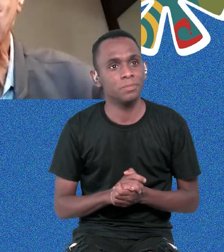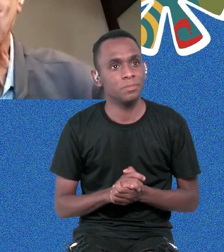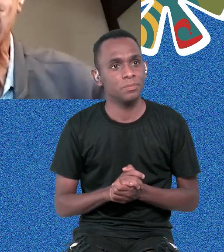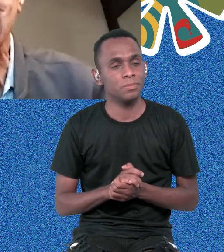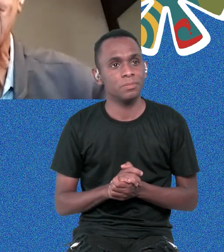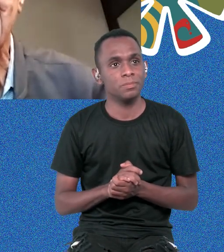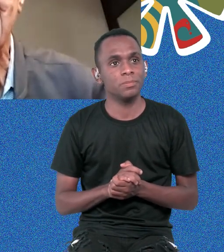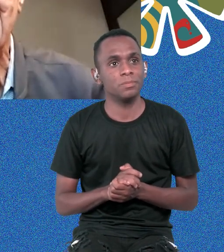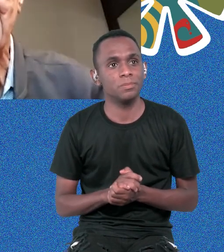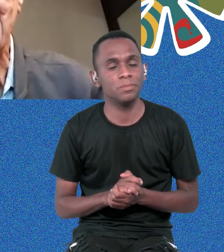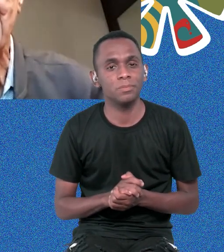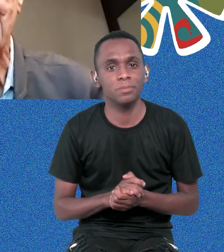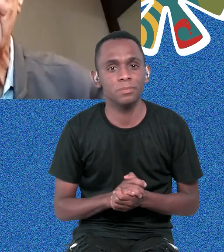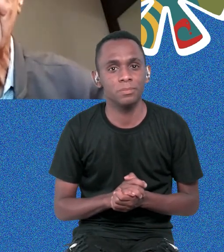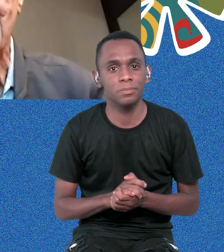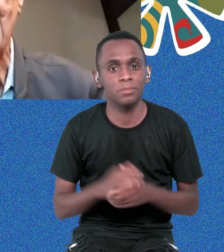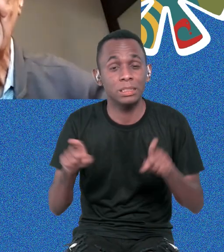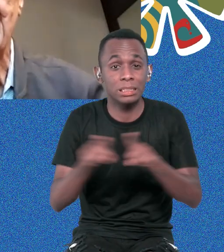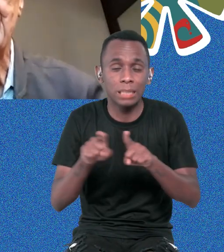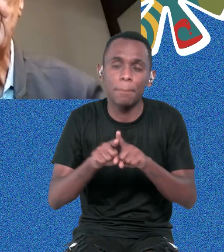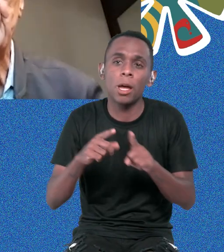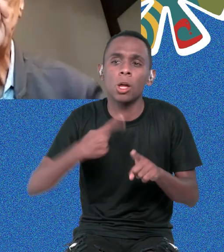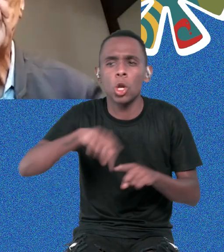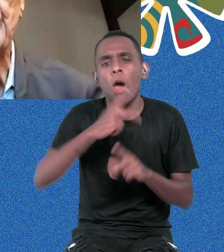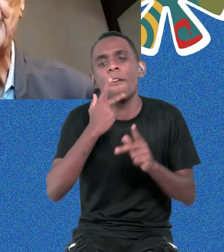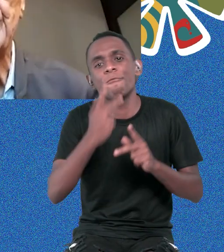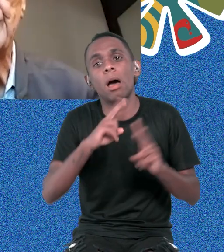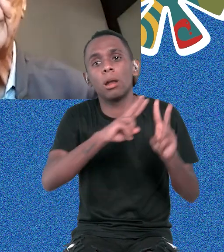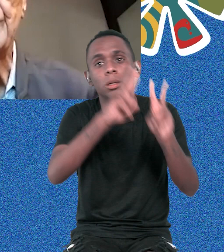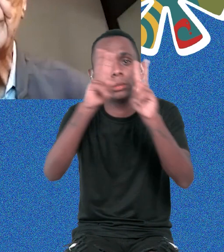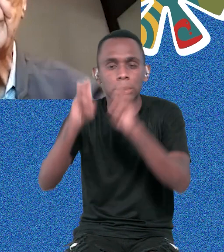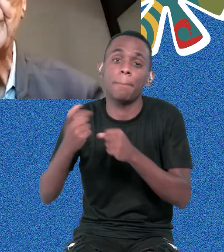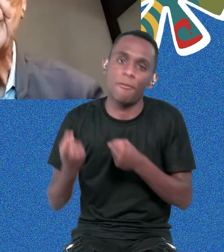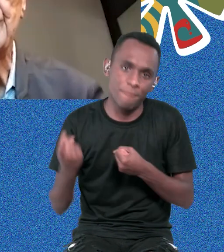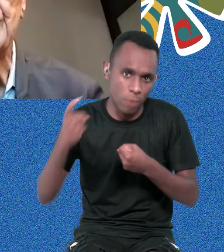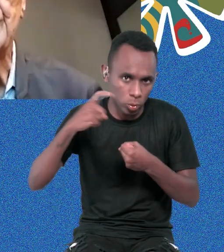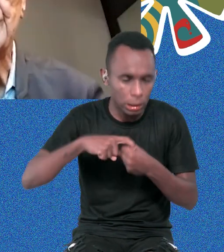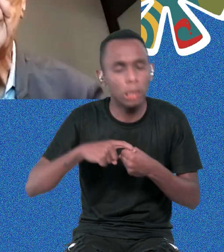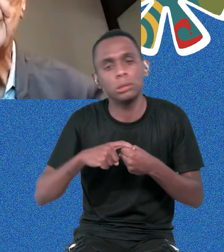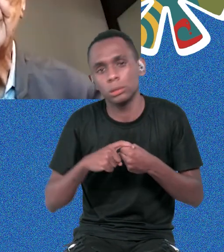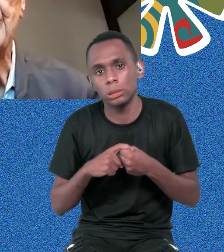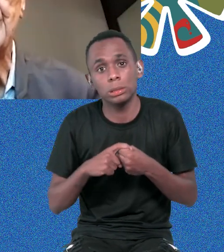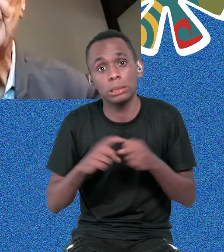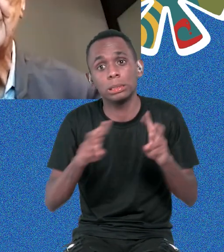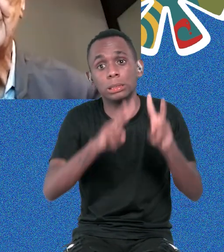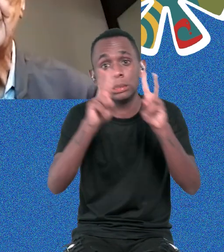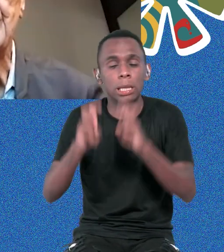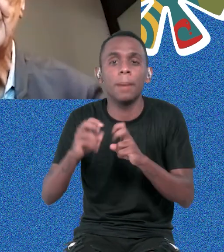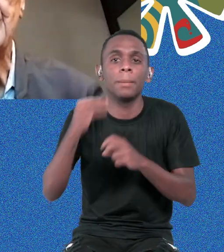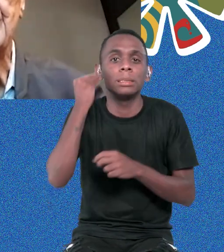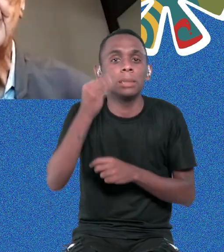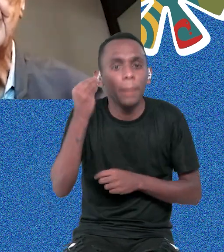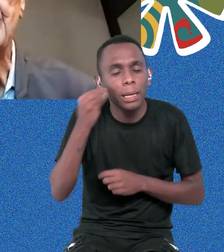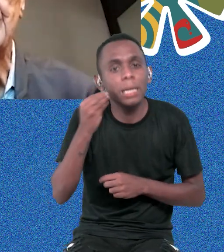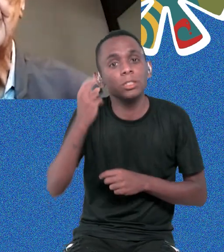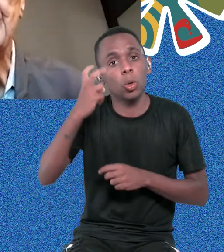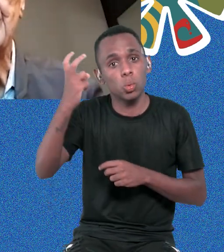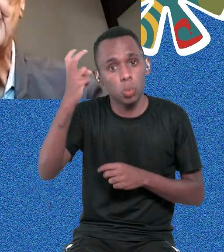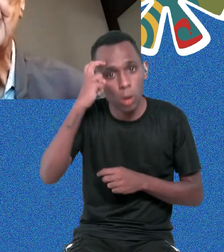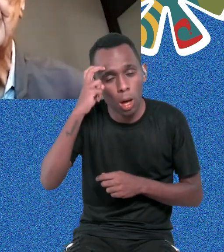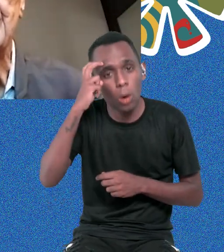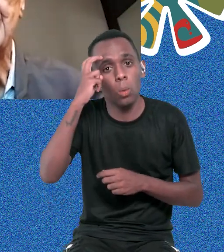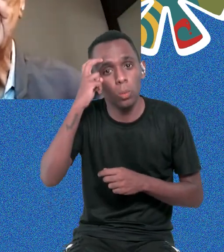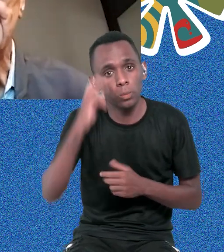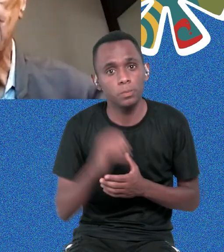luta, e quando a gente fala, né, muito retomando, né, essa ideia das vivências culturais,